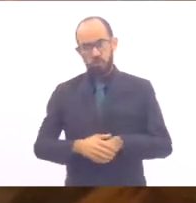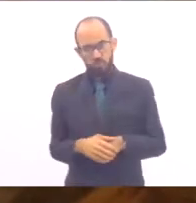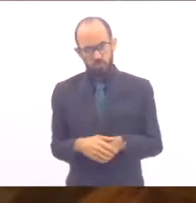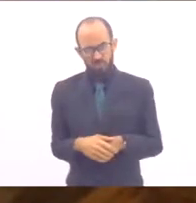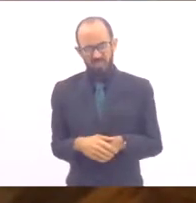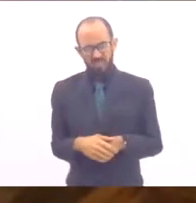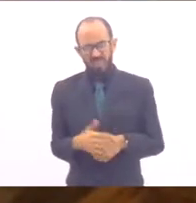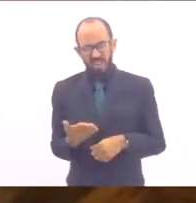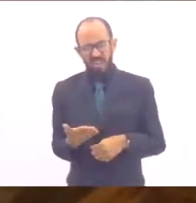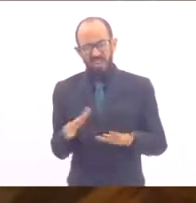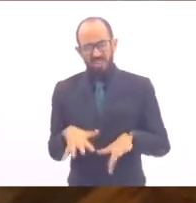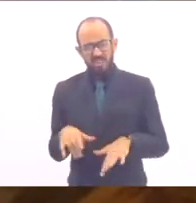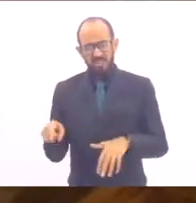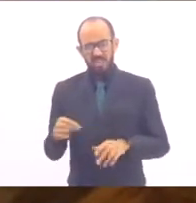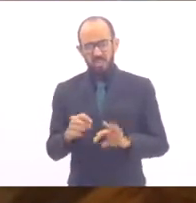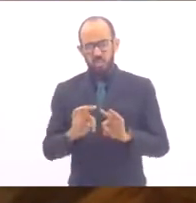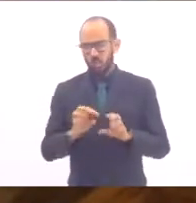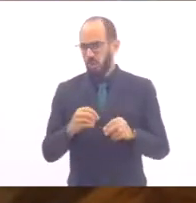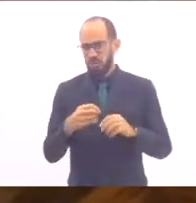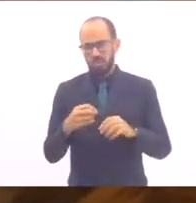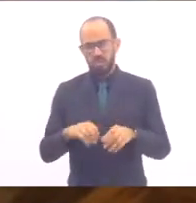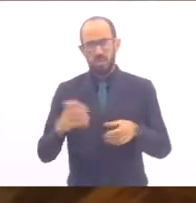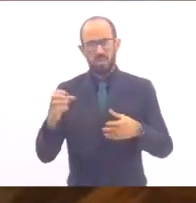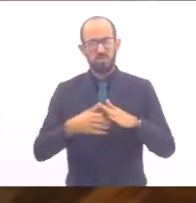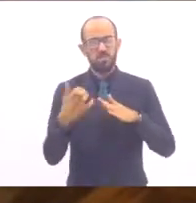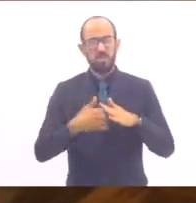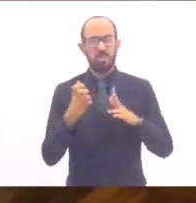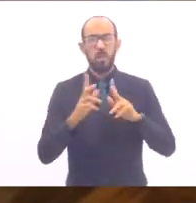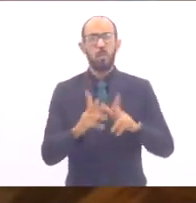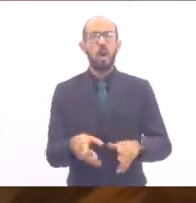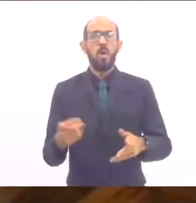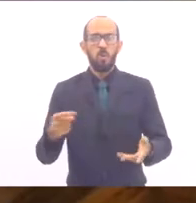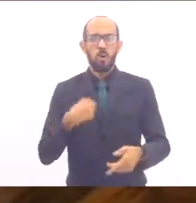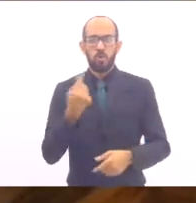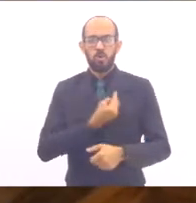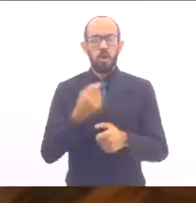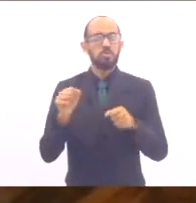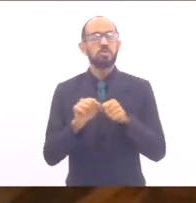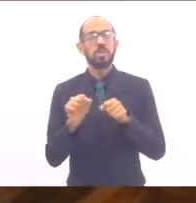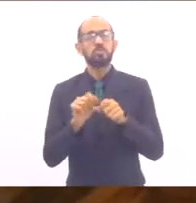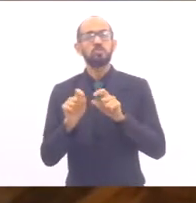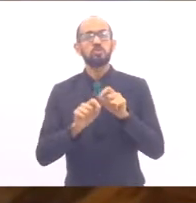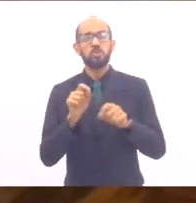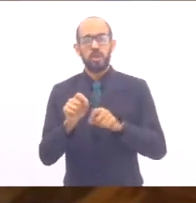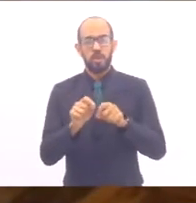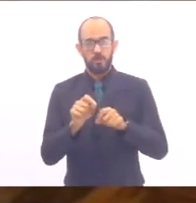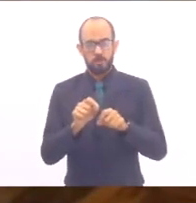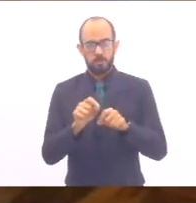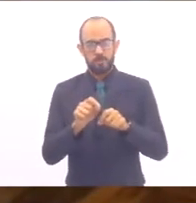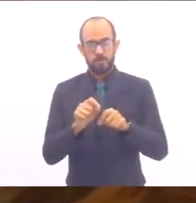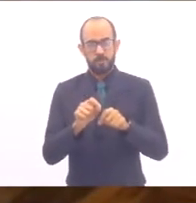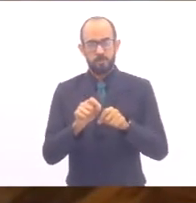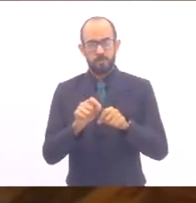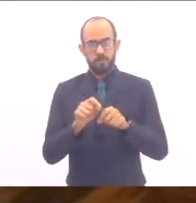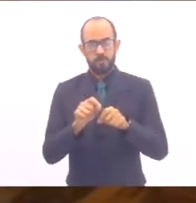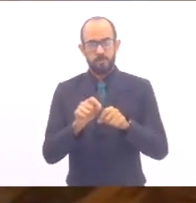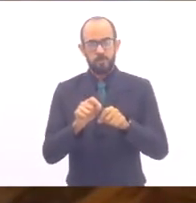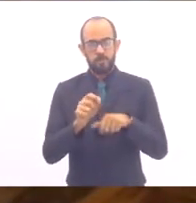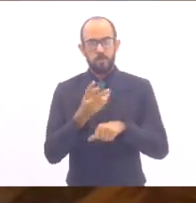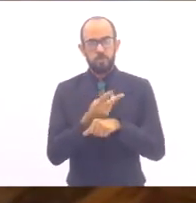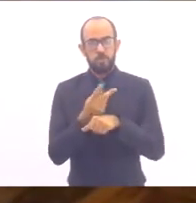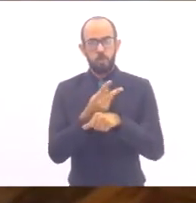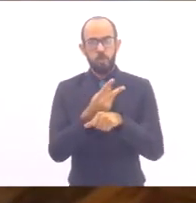as cooperativas. Aí, o que é que a gente fez? Buscamos uma pessoa. E